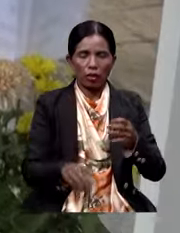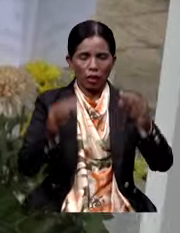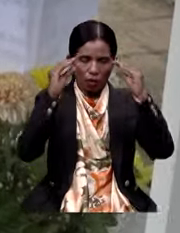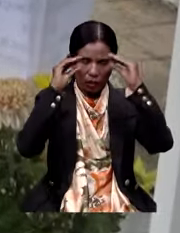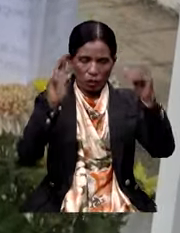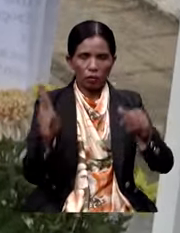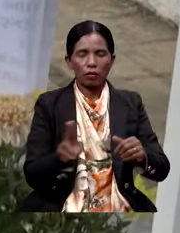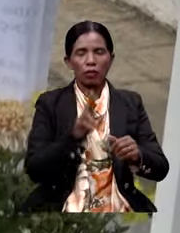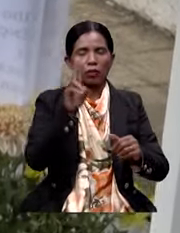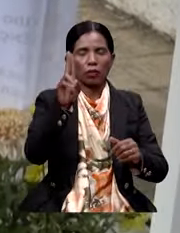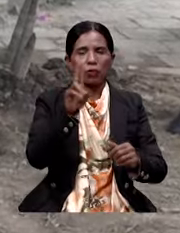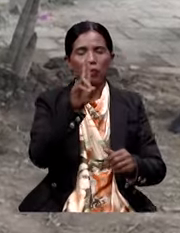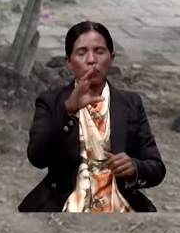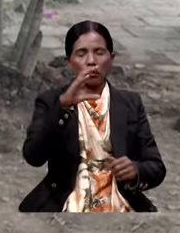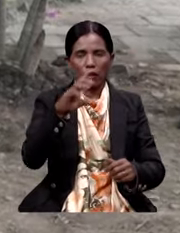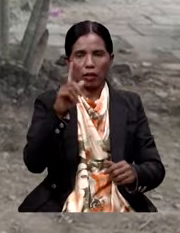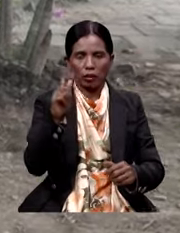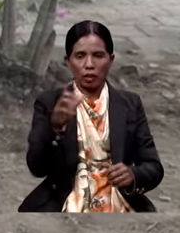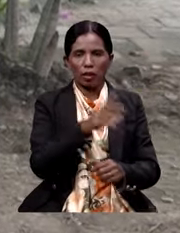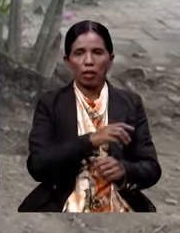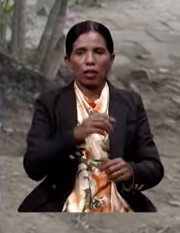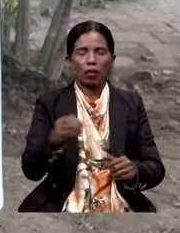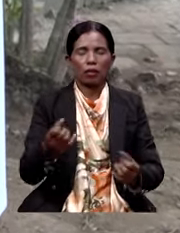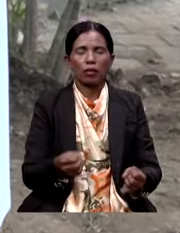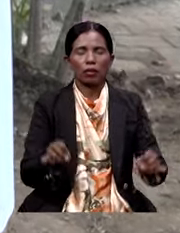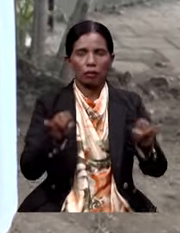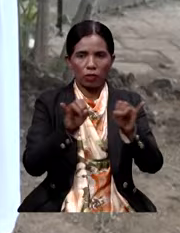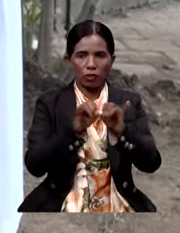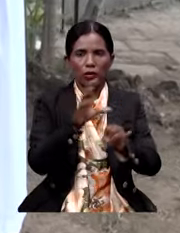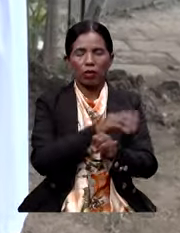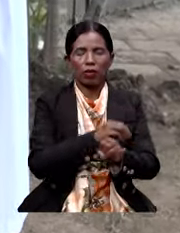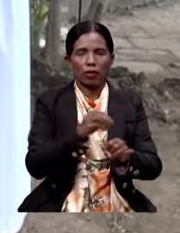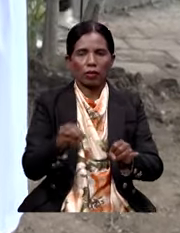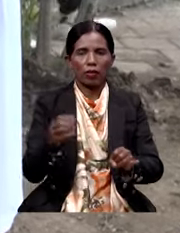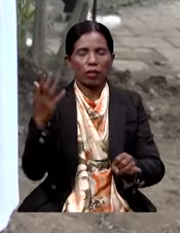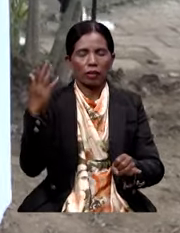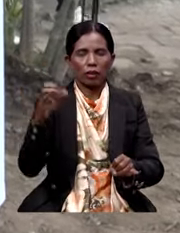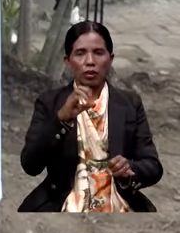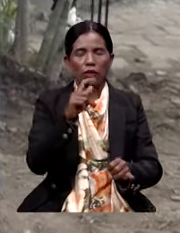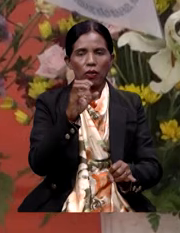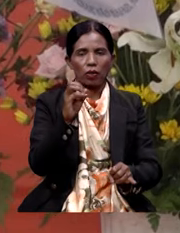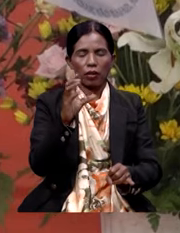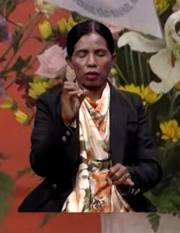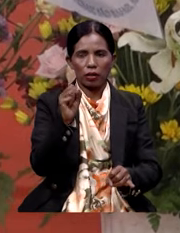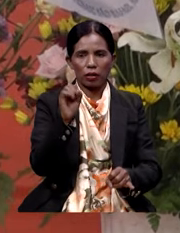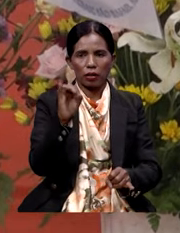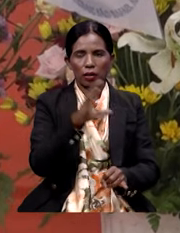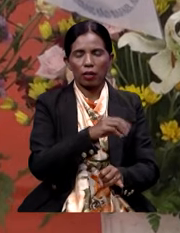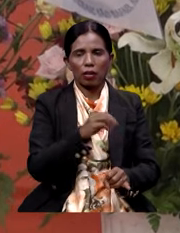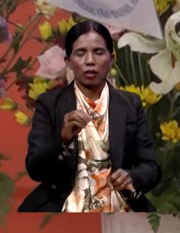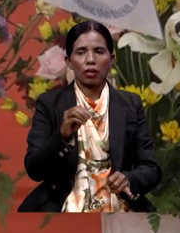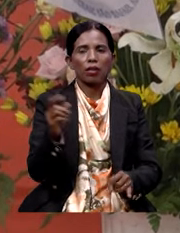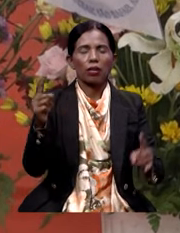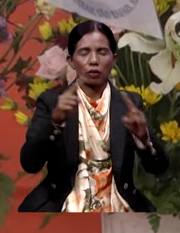ni Universidade Católica KUCT no Instituto Superior de Filosofia e de Teologia Dom Jaime Garcia Goulart